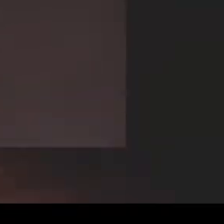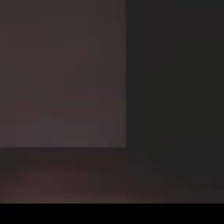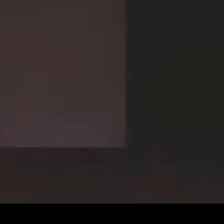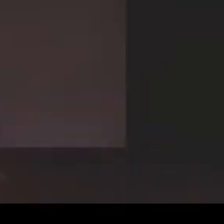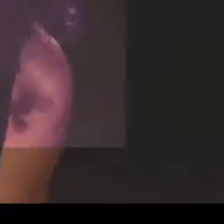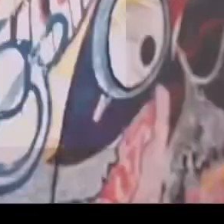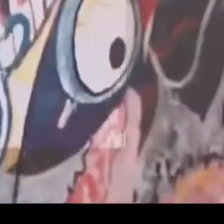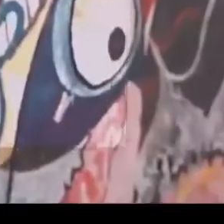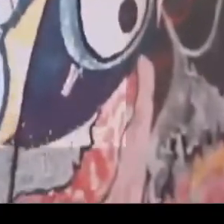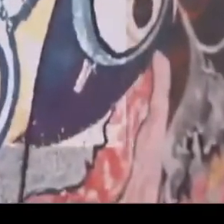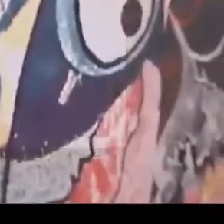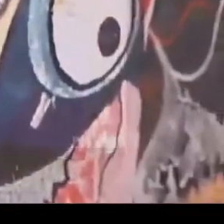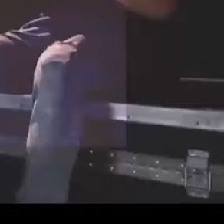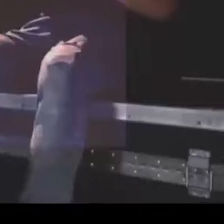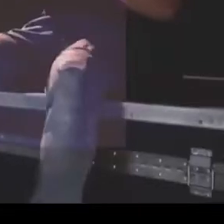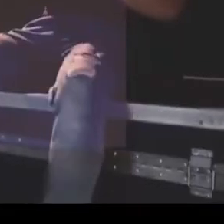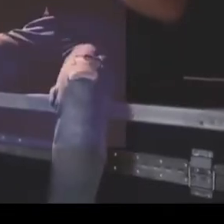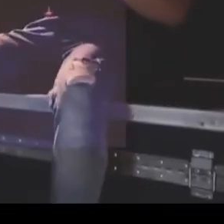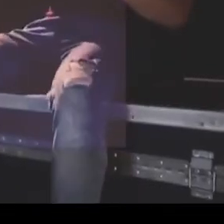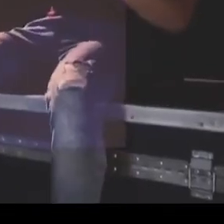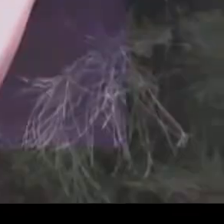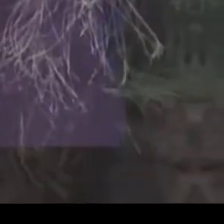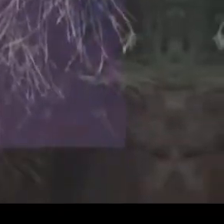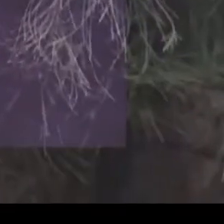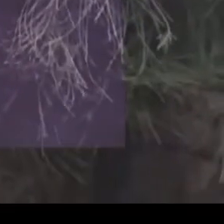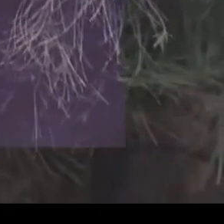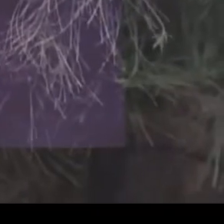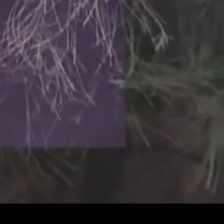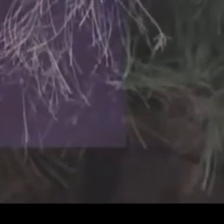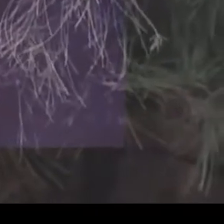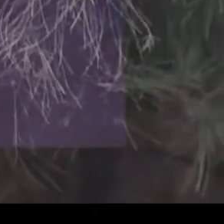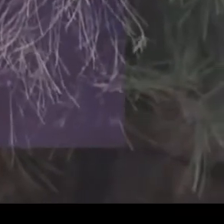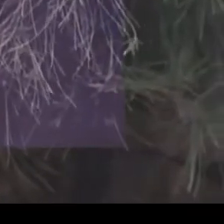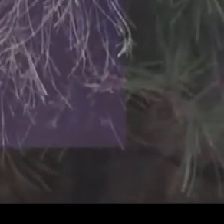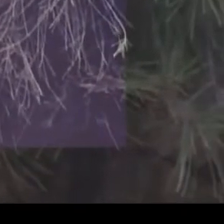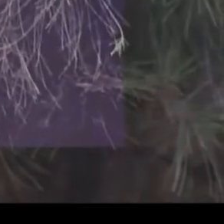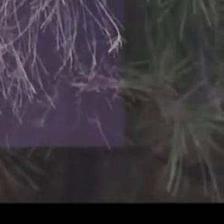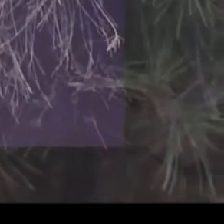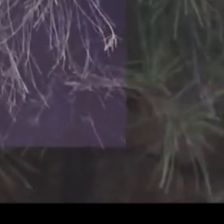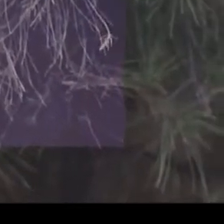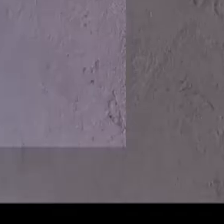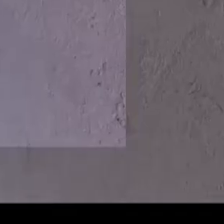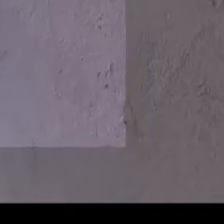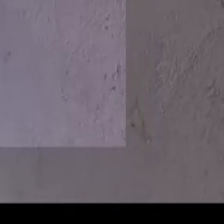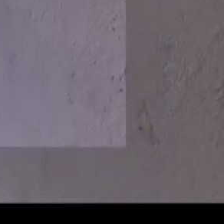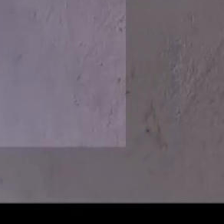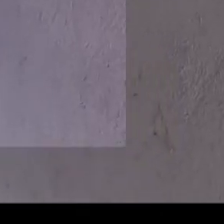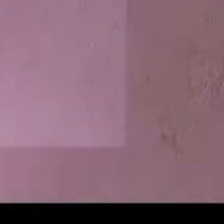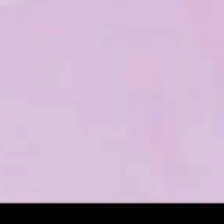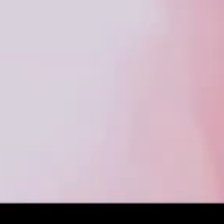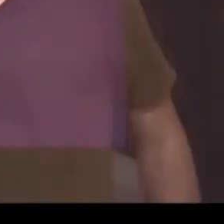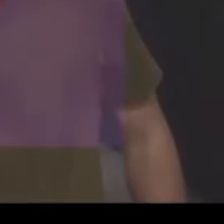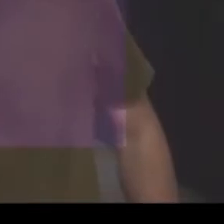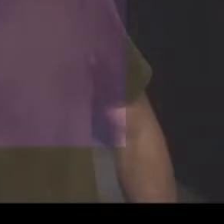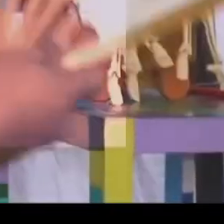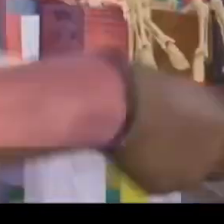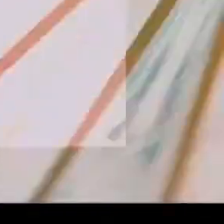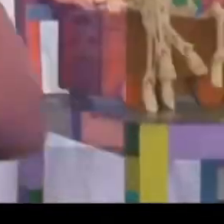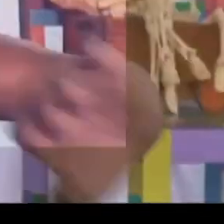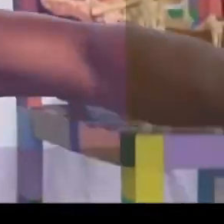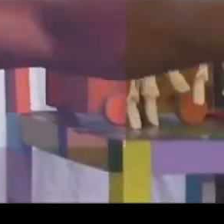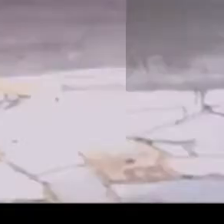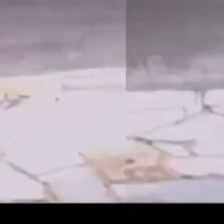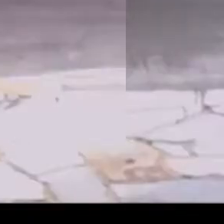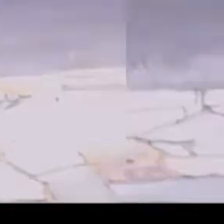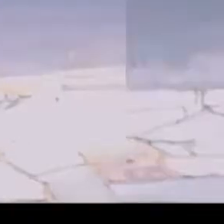José de Alencar. O título da série surge sobre imagens de artistas durante suas performances e entre nosso mote,